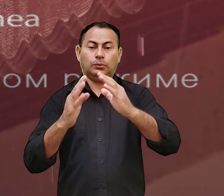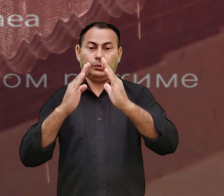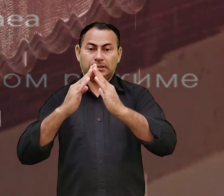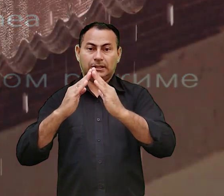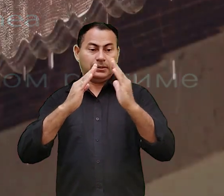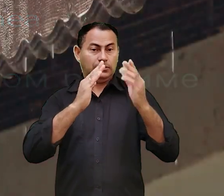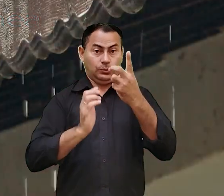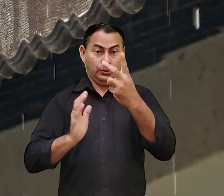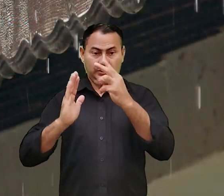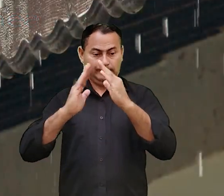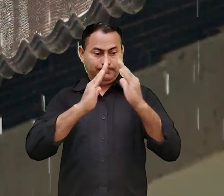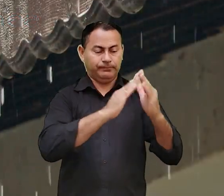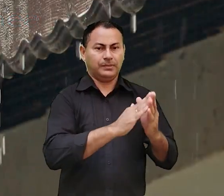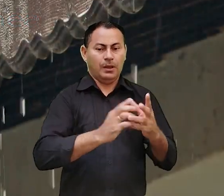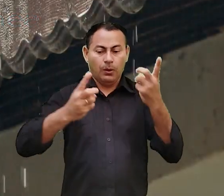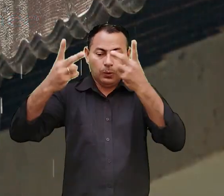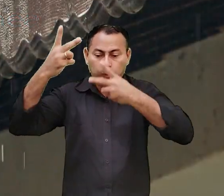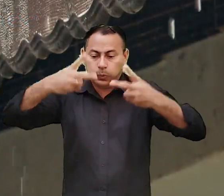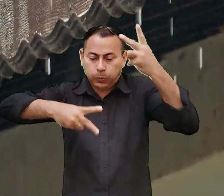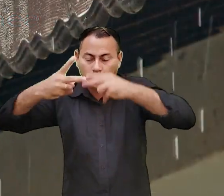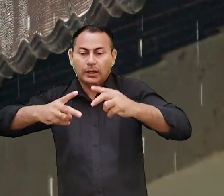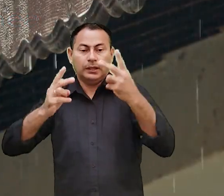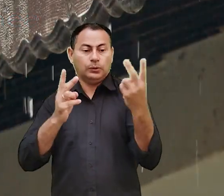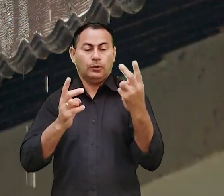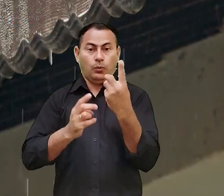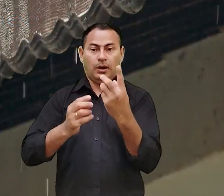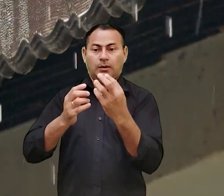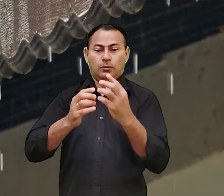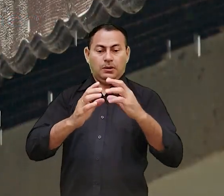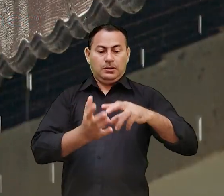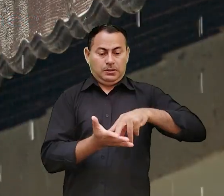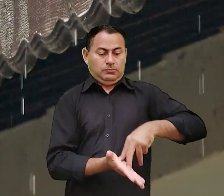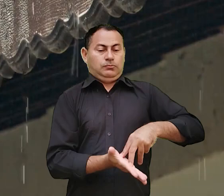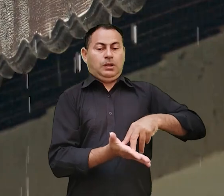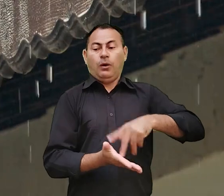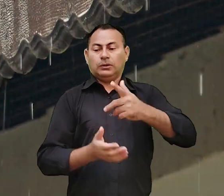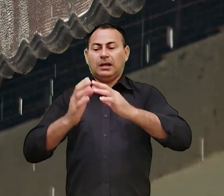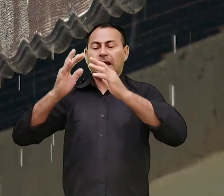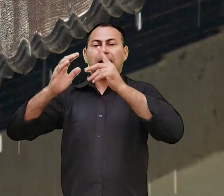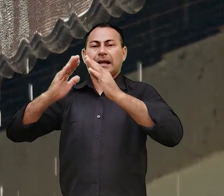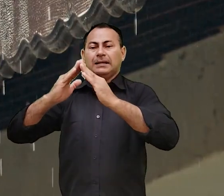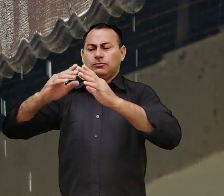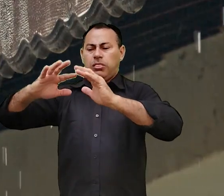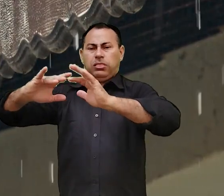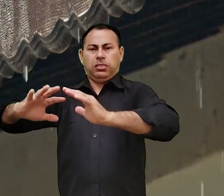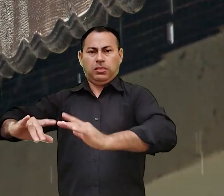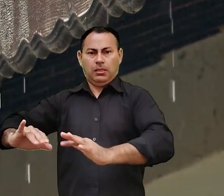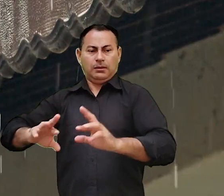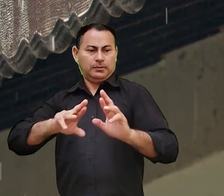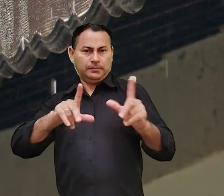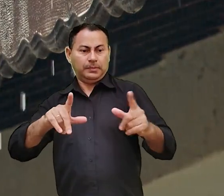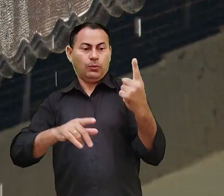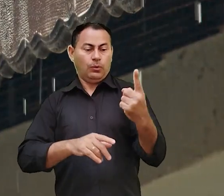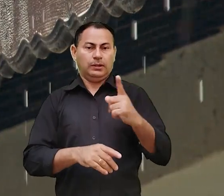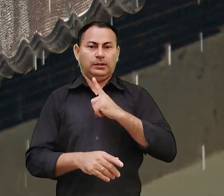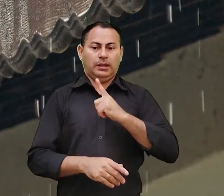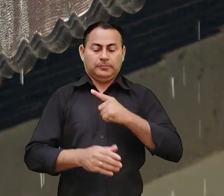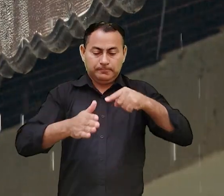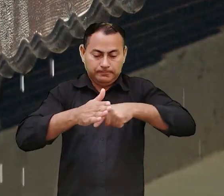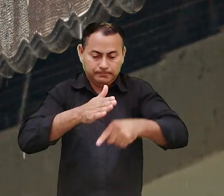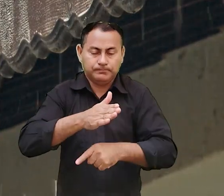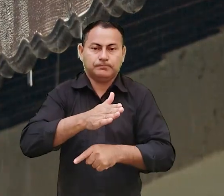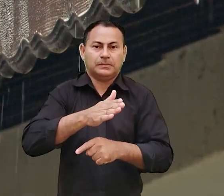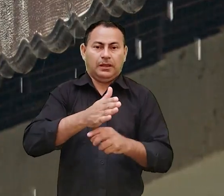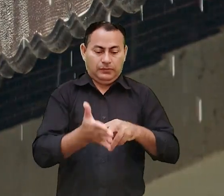casas, uma ao lado da outra. A tempestade vem sobre as duas. Uma casa fica firme e a outra cai. A diferença é que uma tem